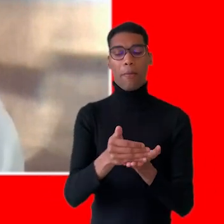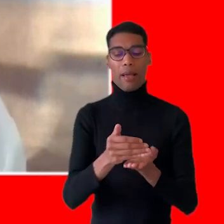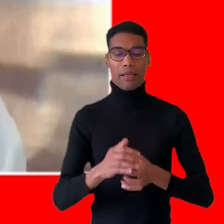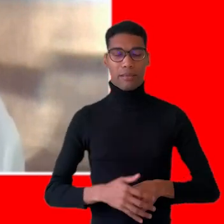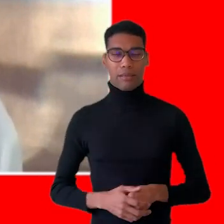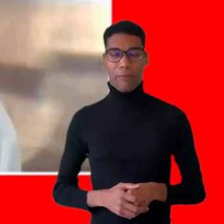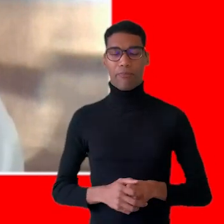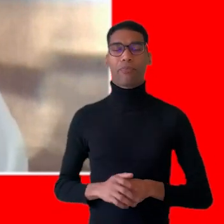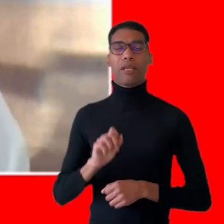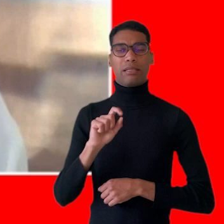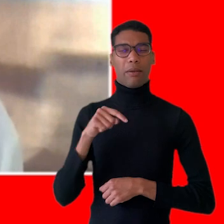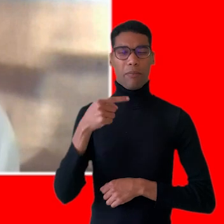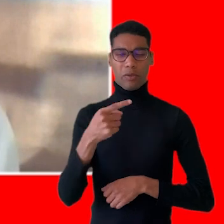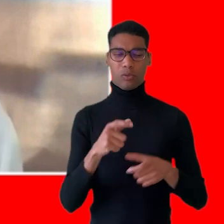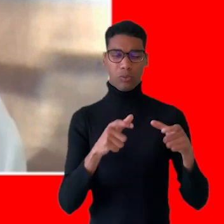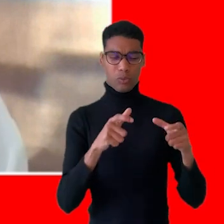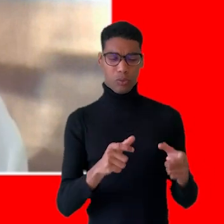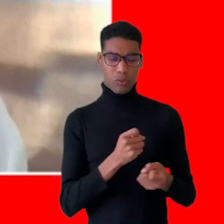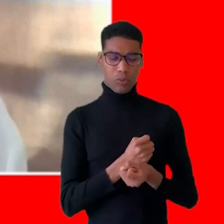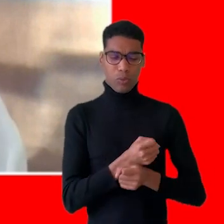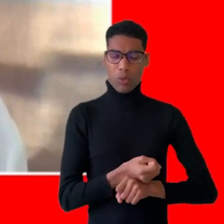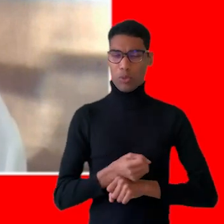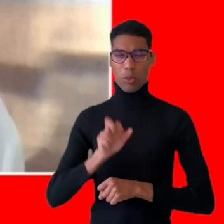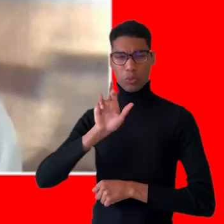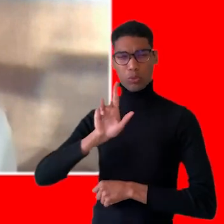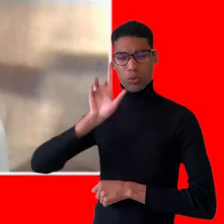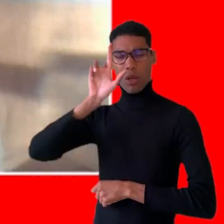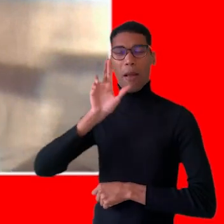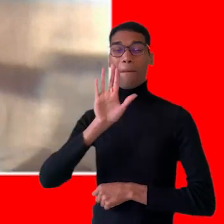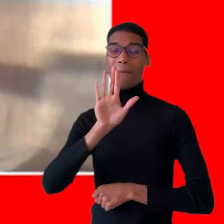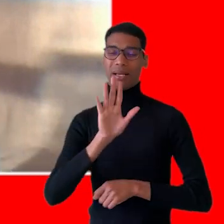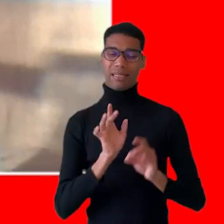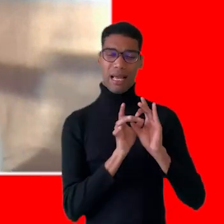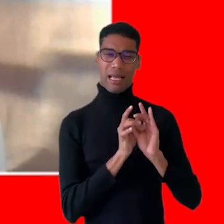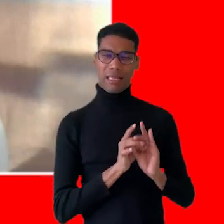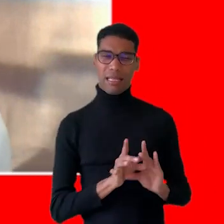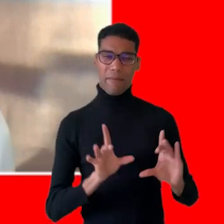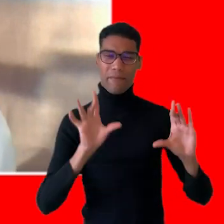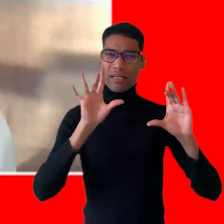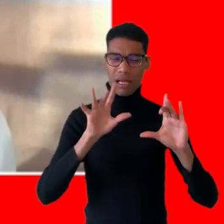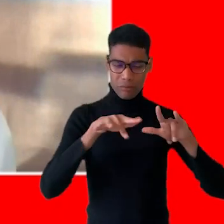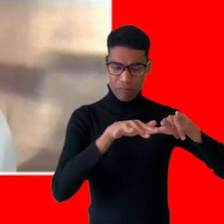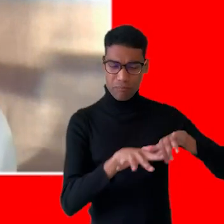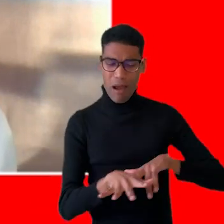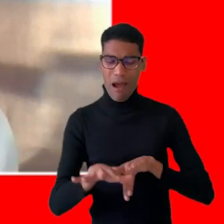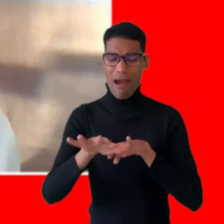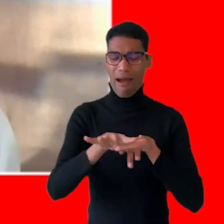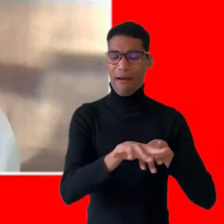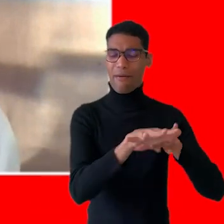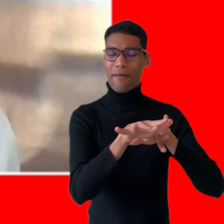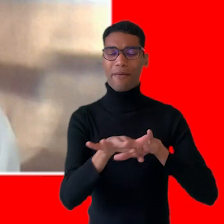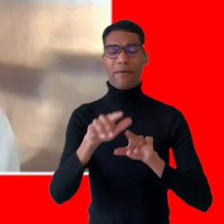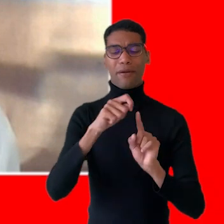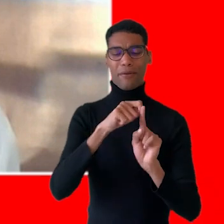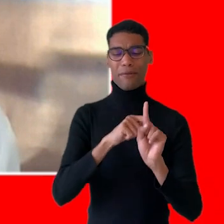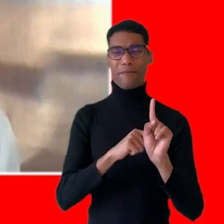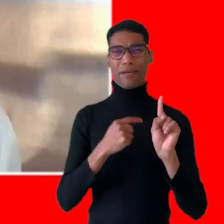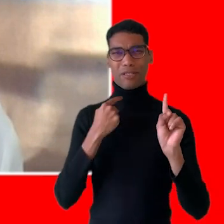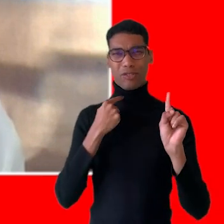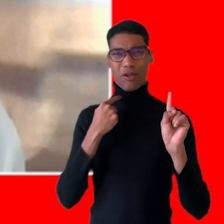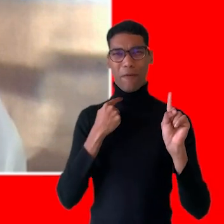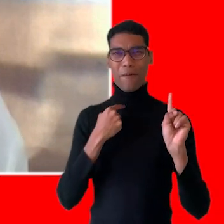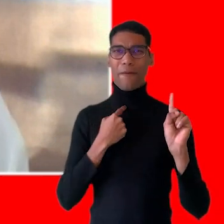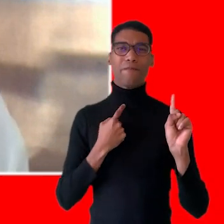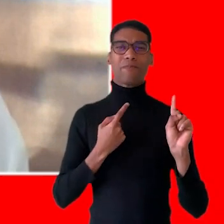começa. Outrora nas senzalas os senhores, mas a liberdade que desce à praça nos meados de